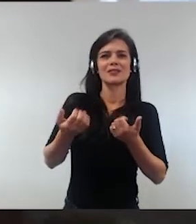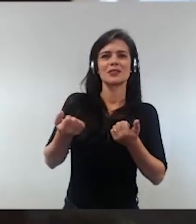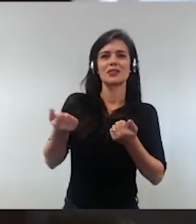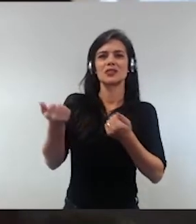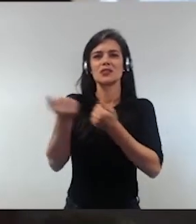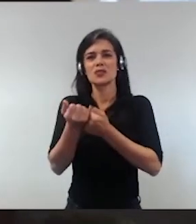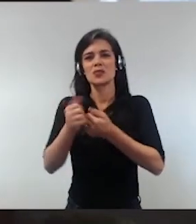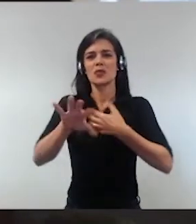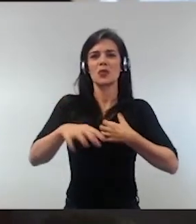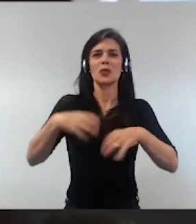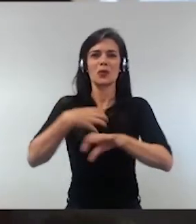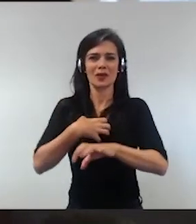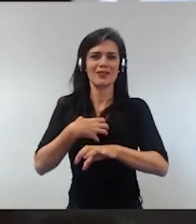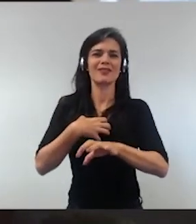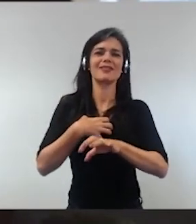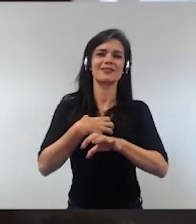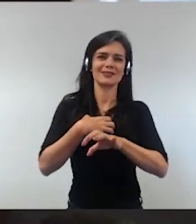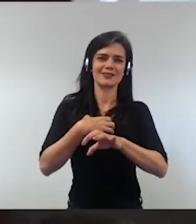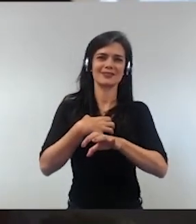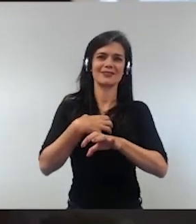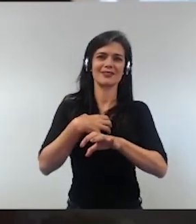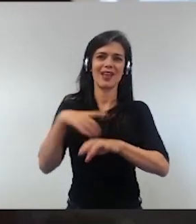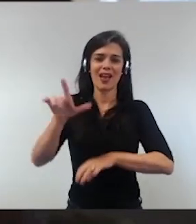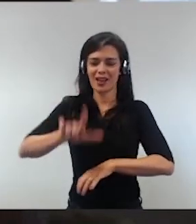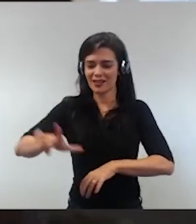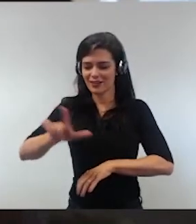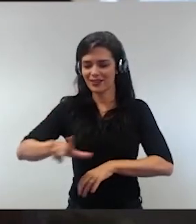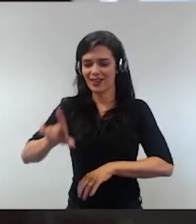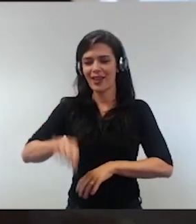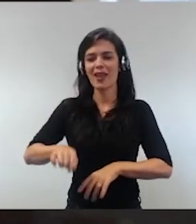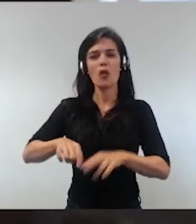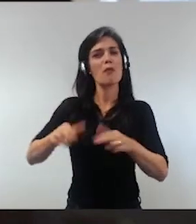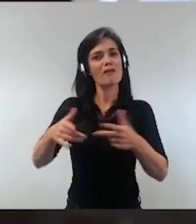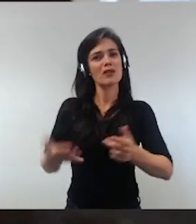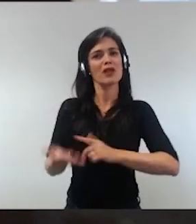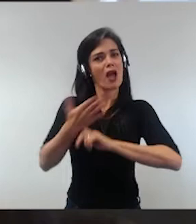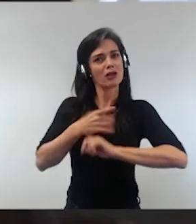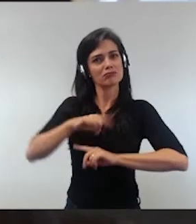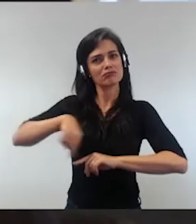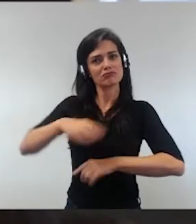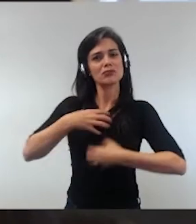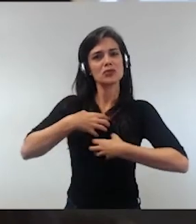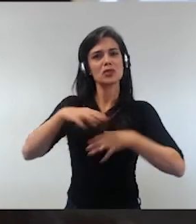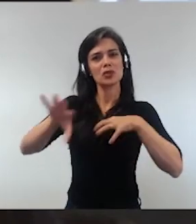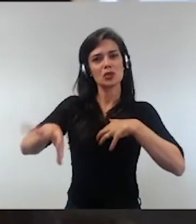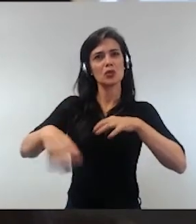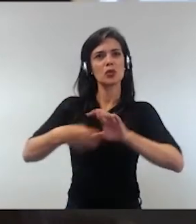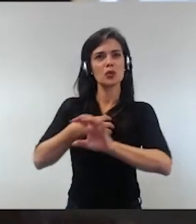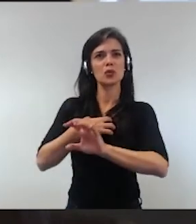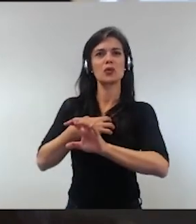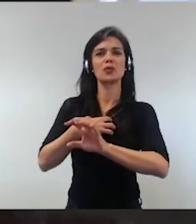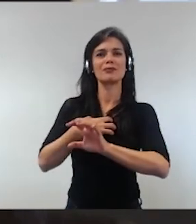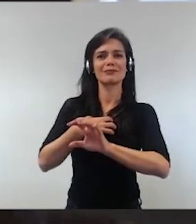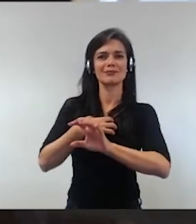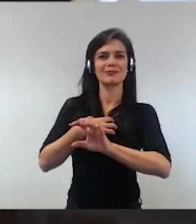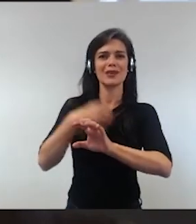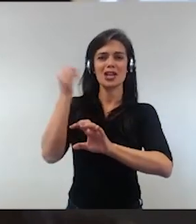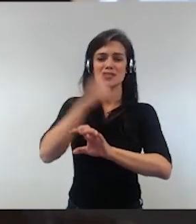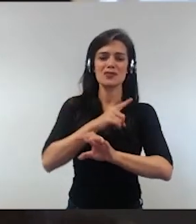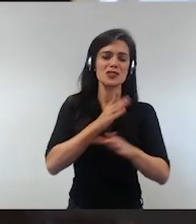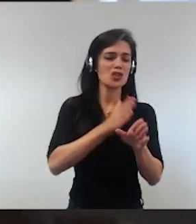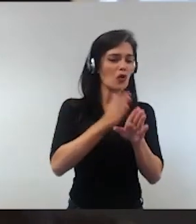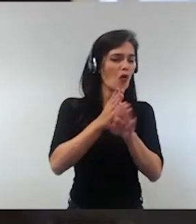do outro de uma forma muito impressionante. É uma ferramenta de empatia, assim, que eu acho difícil de a gente